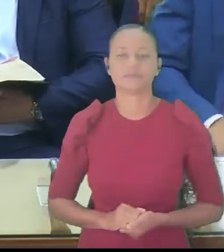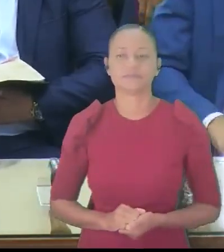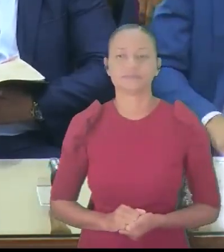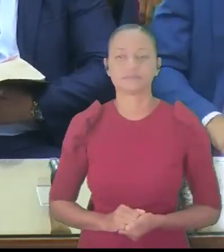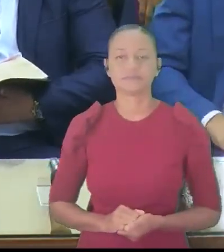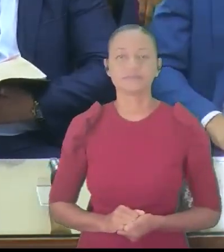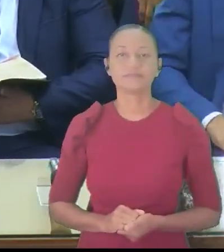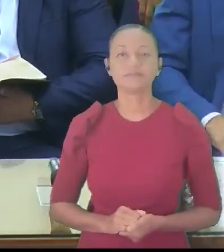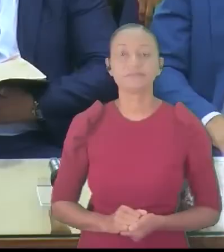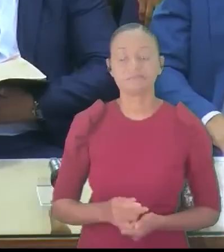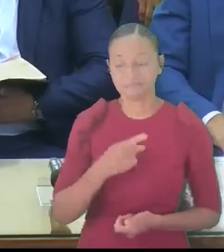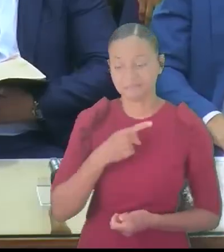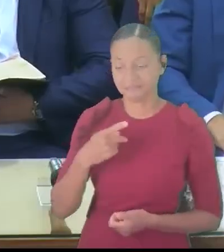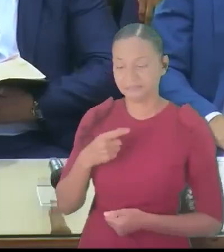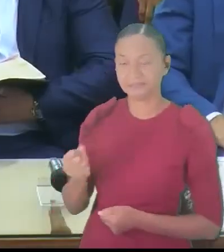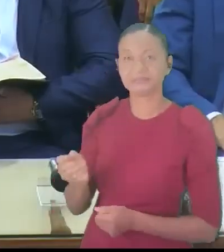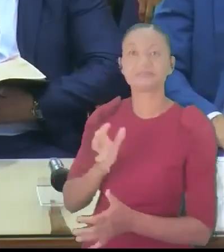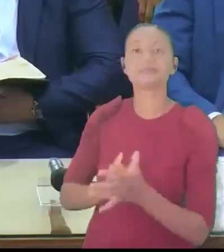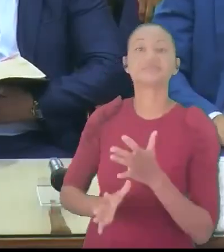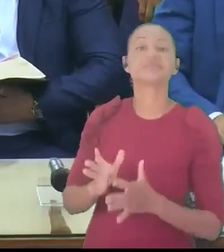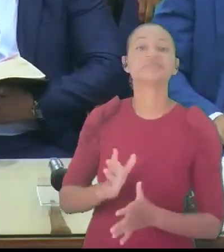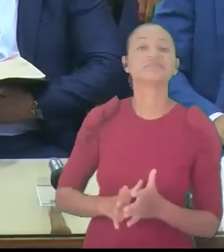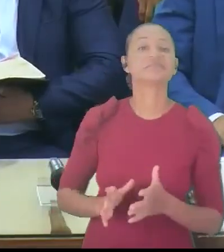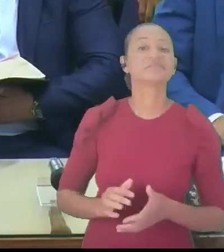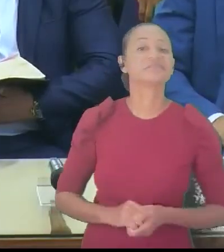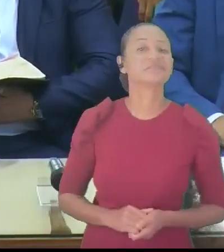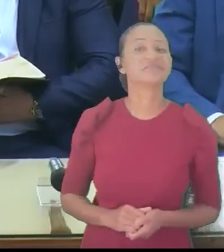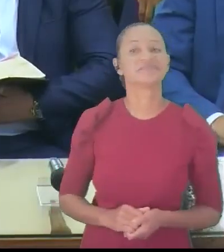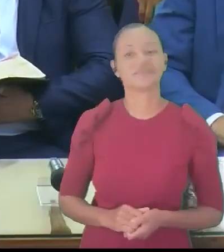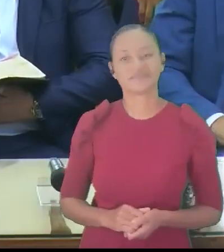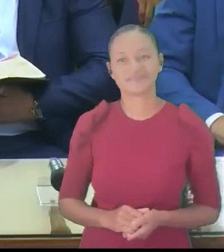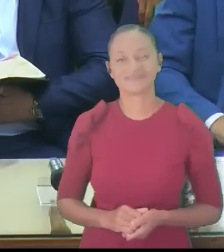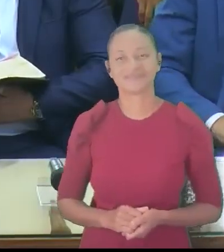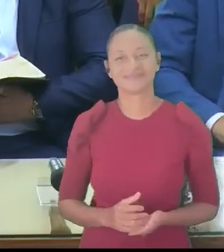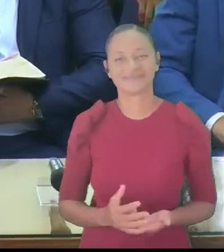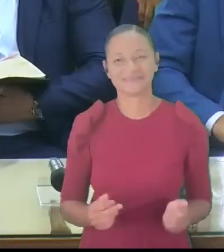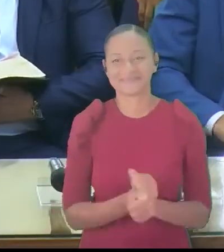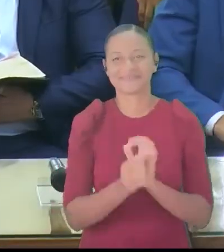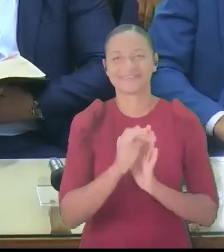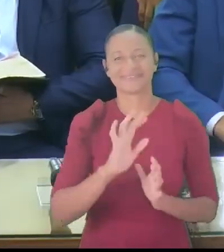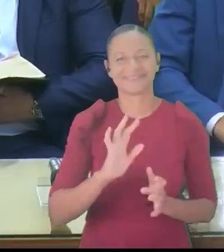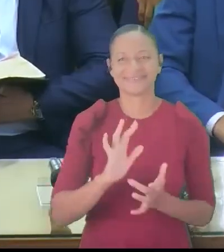O pastor está aqui dizendo, passa para cá a unção. Glória a Jesus.